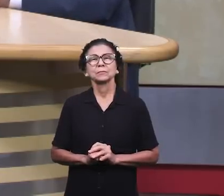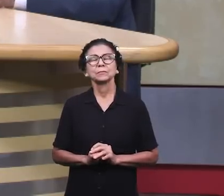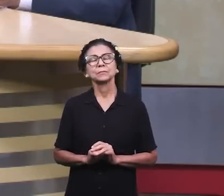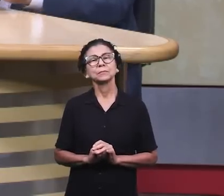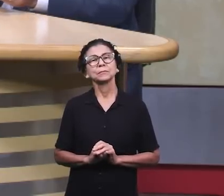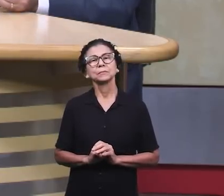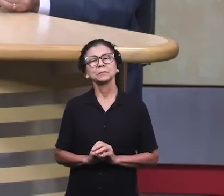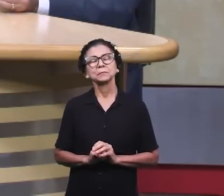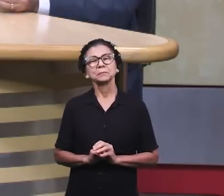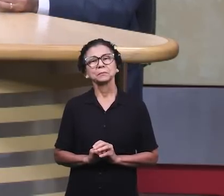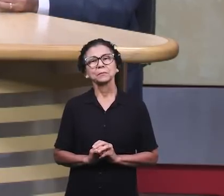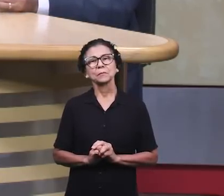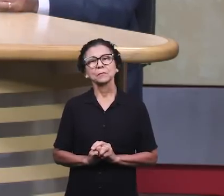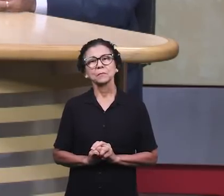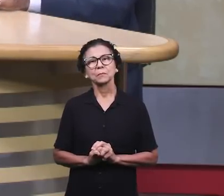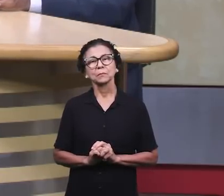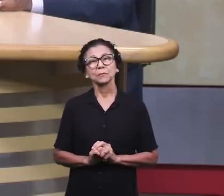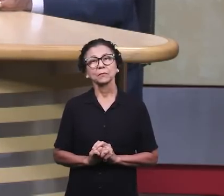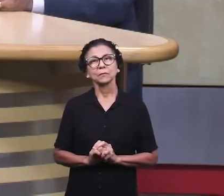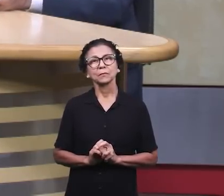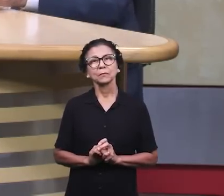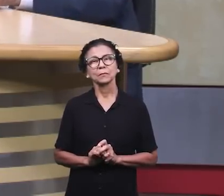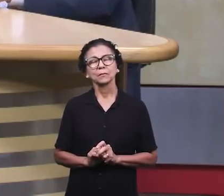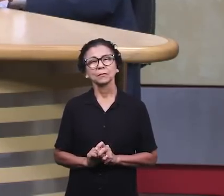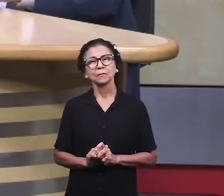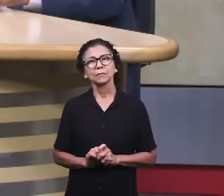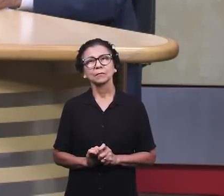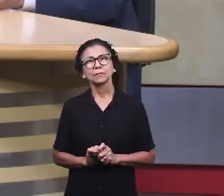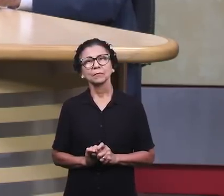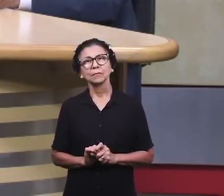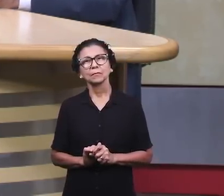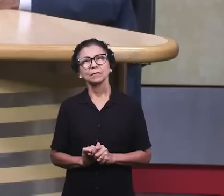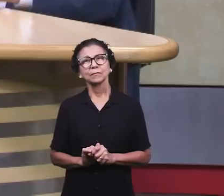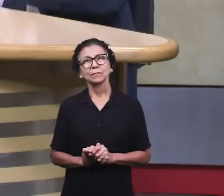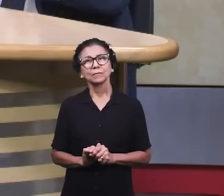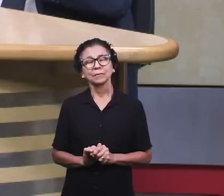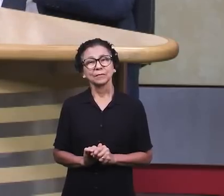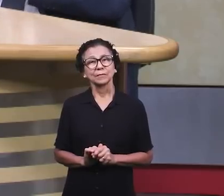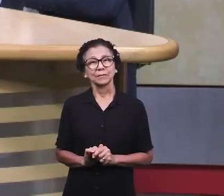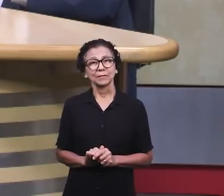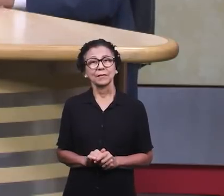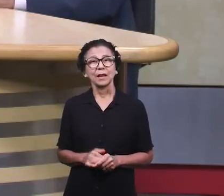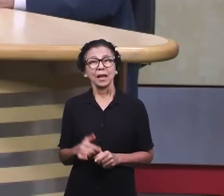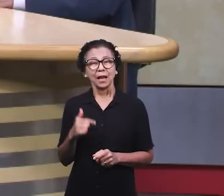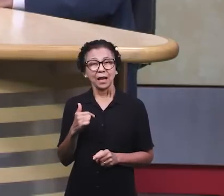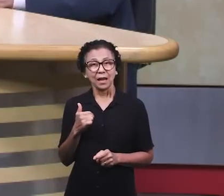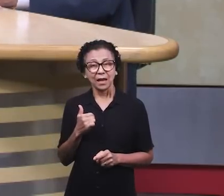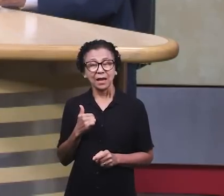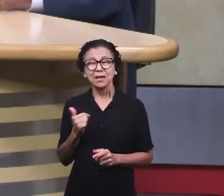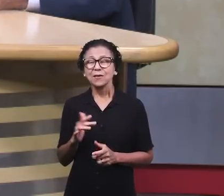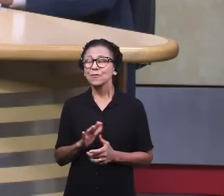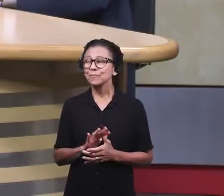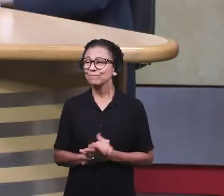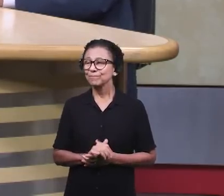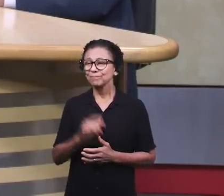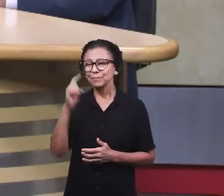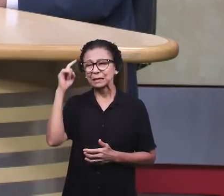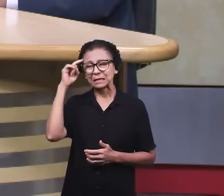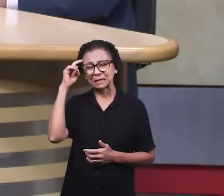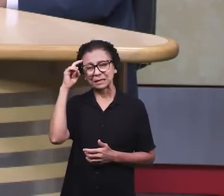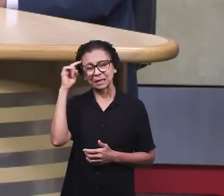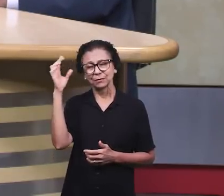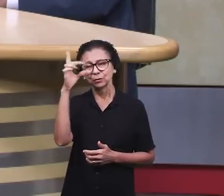facilidade, mas um pouco mais de facilidade, entendeu? Entregar uma palavra, aquela coisa toda. Mesmo assim, chegava no domingo durante